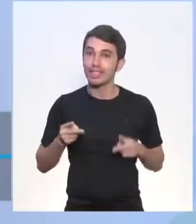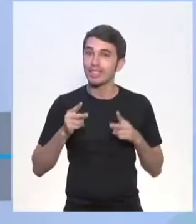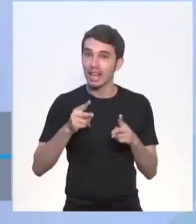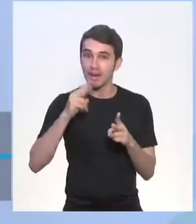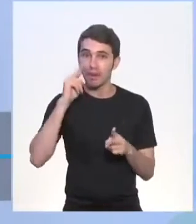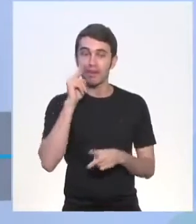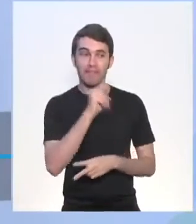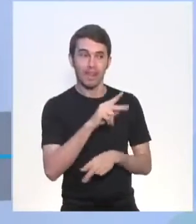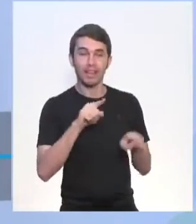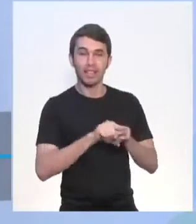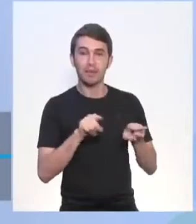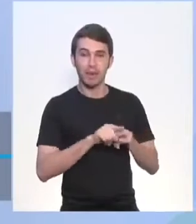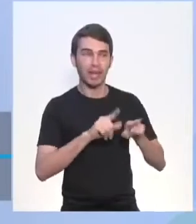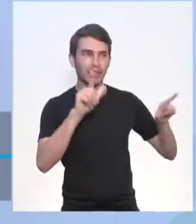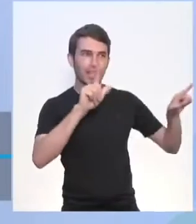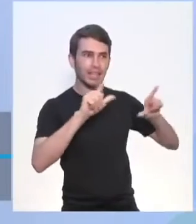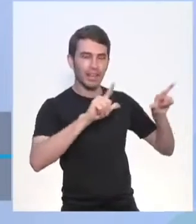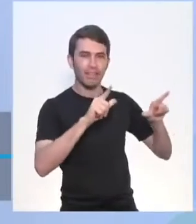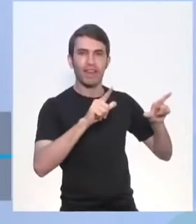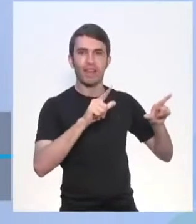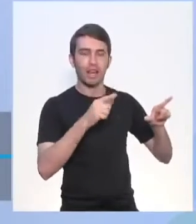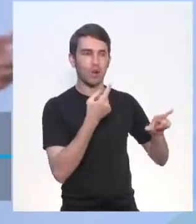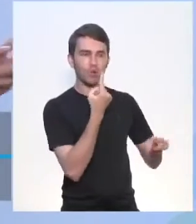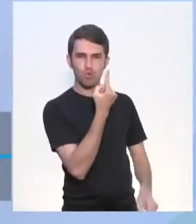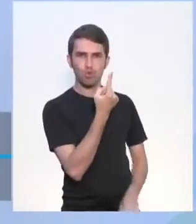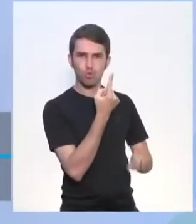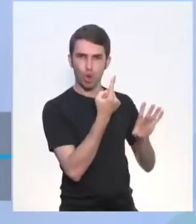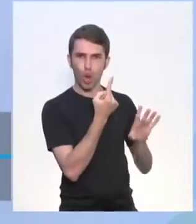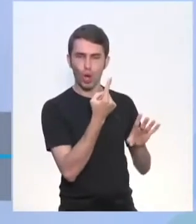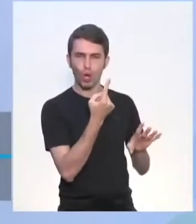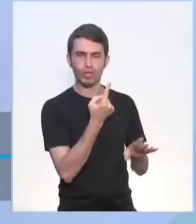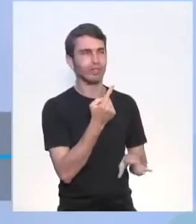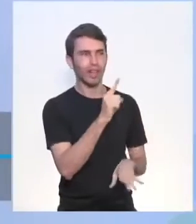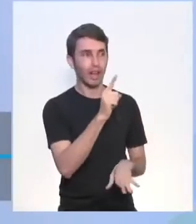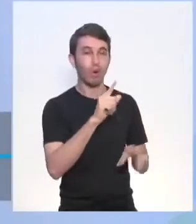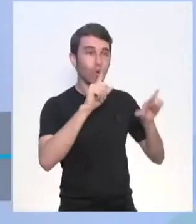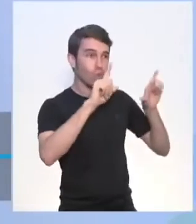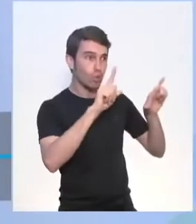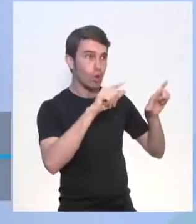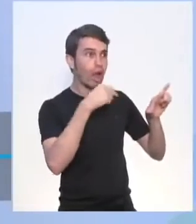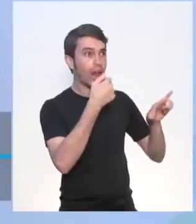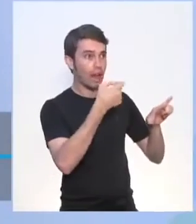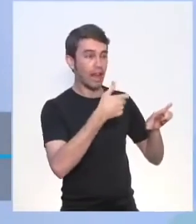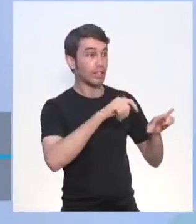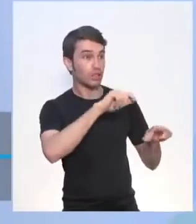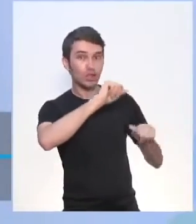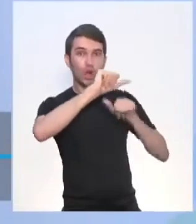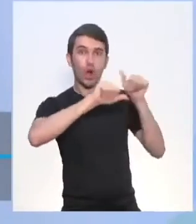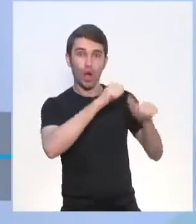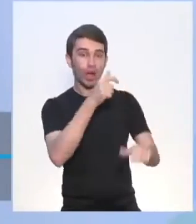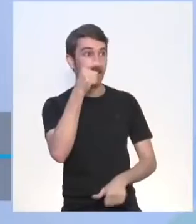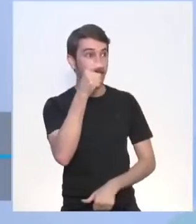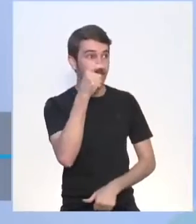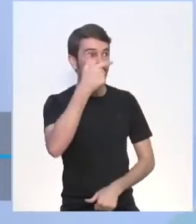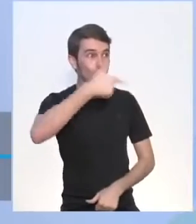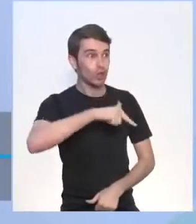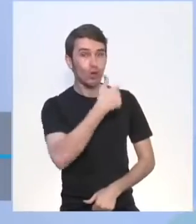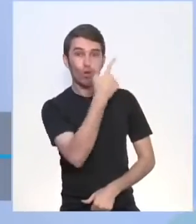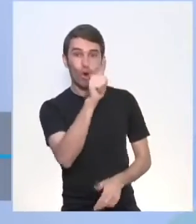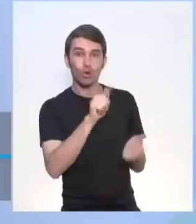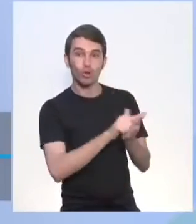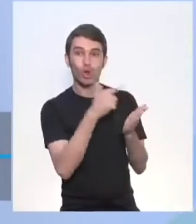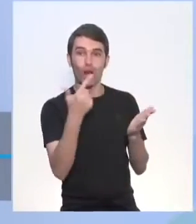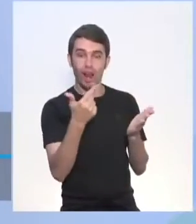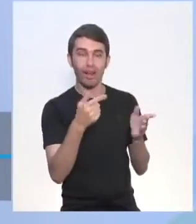né? Sempre. Né? E até mesmo aquele que você não concorda, para você fazer uma comparação. Exatamente. Né? Então, sempre você leu a notícia em um determinado